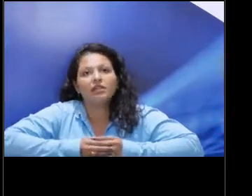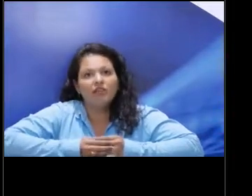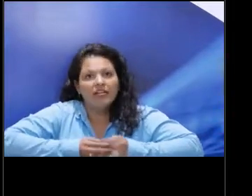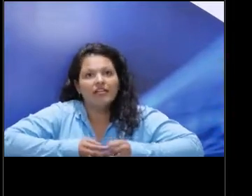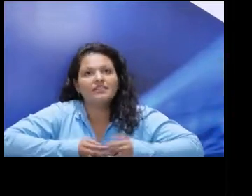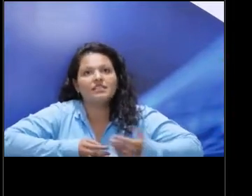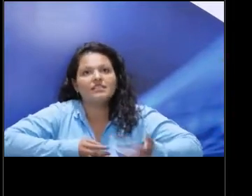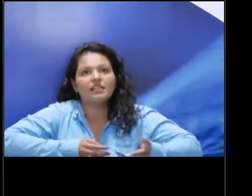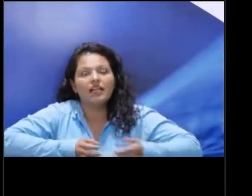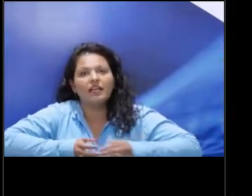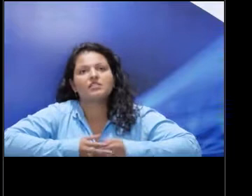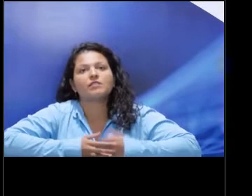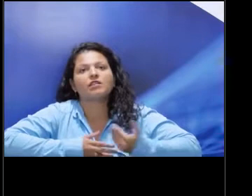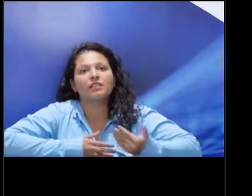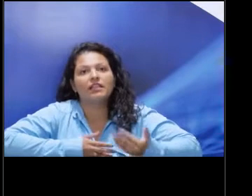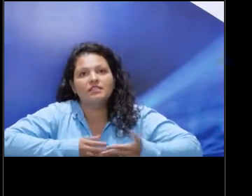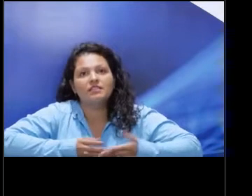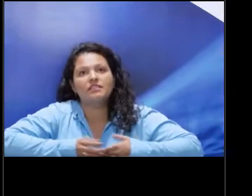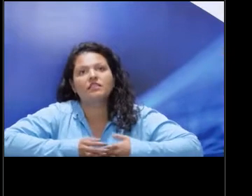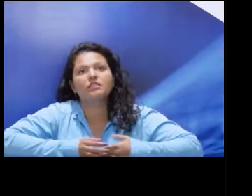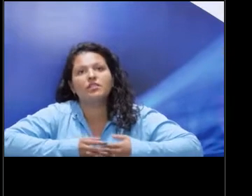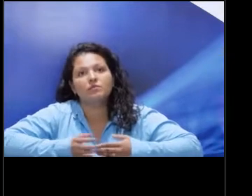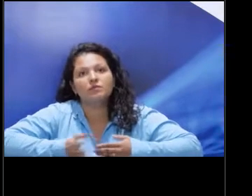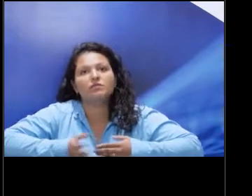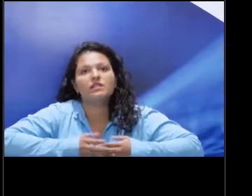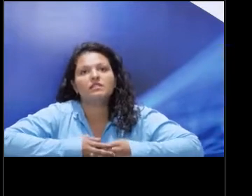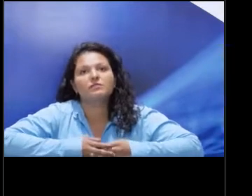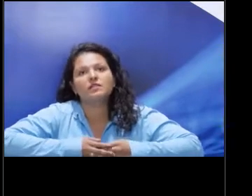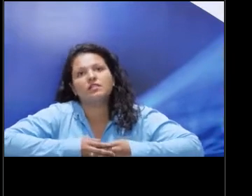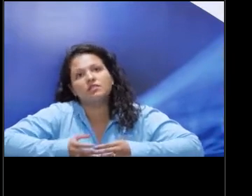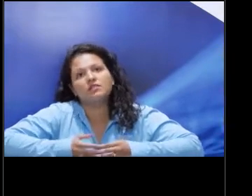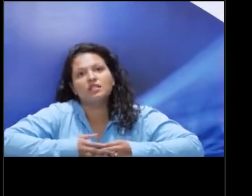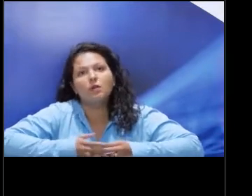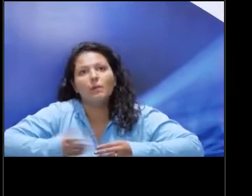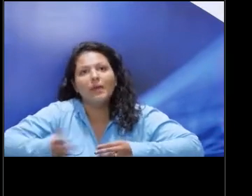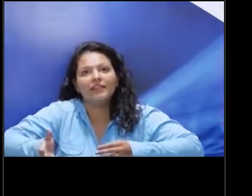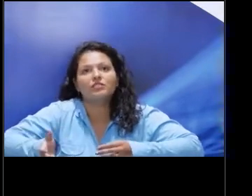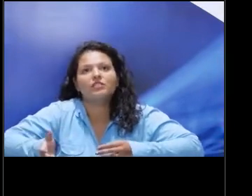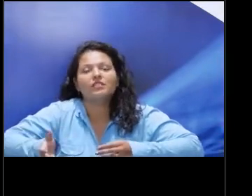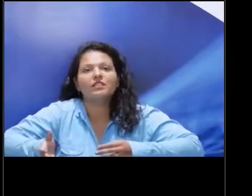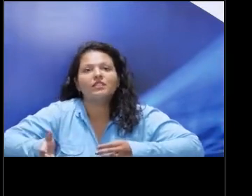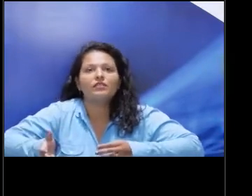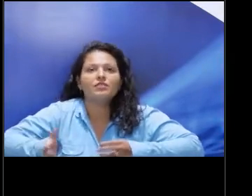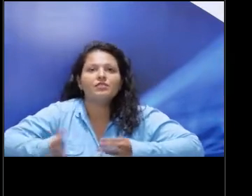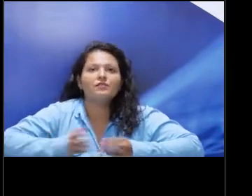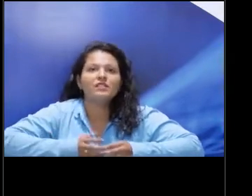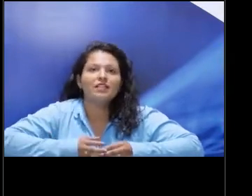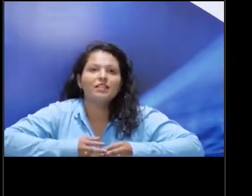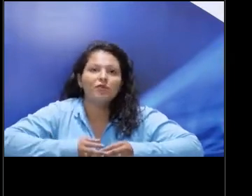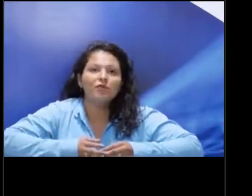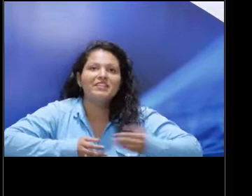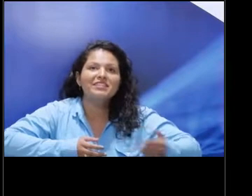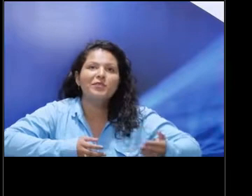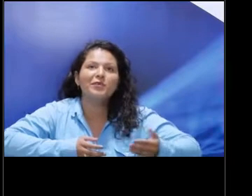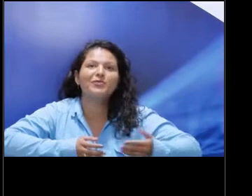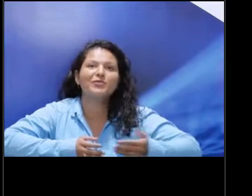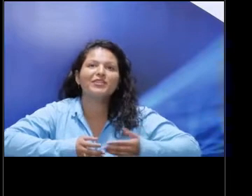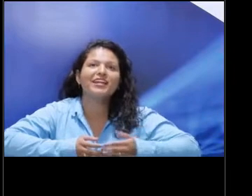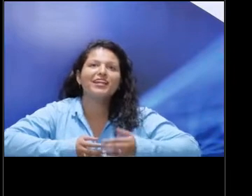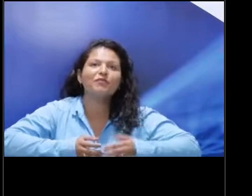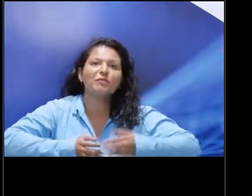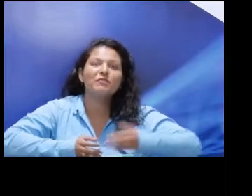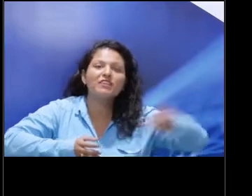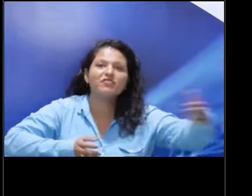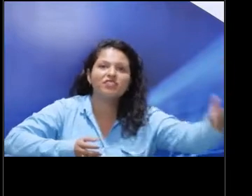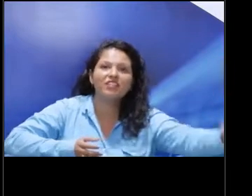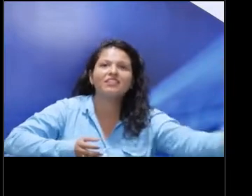Em melhorar essa Exatamente. ensilagem, melhorar esse silo para diminuir essas perdas. Mas se você não mede, fica difícil até de convencer o produtor, né? Ah,